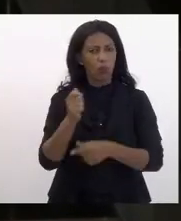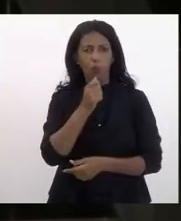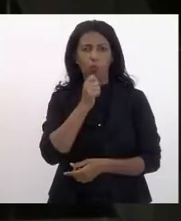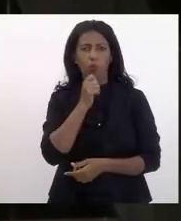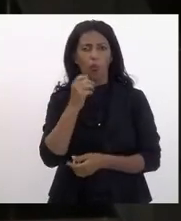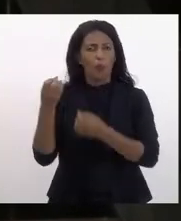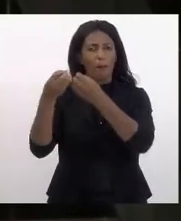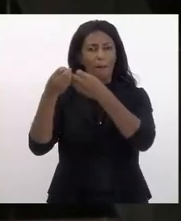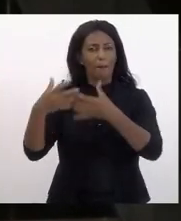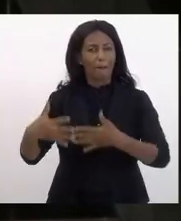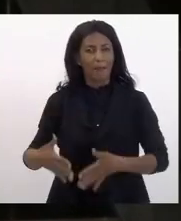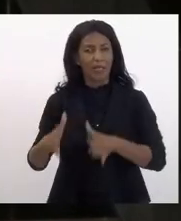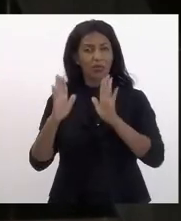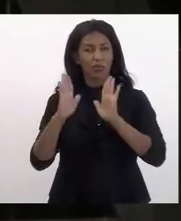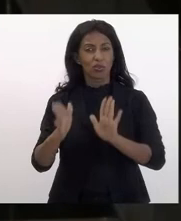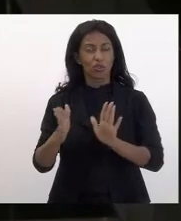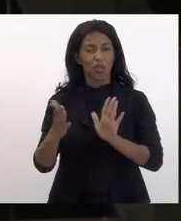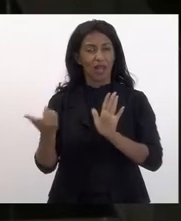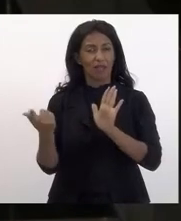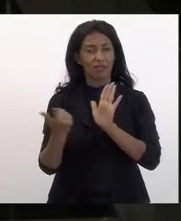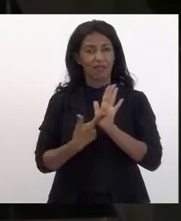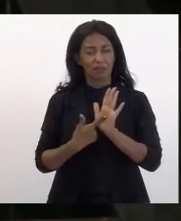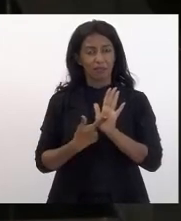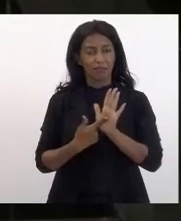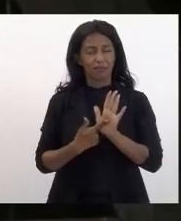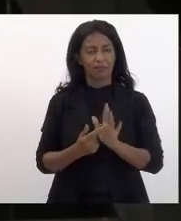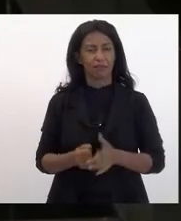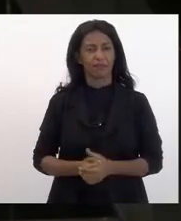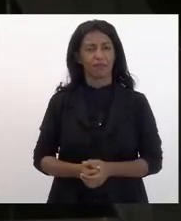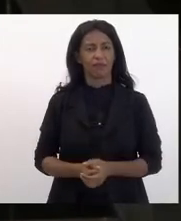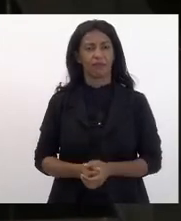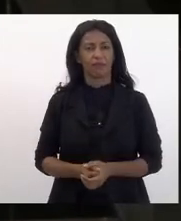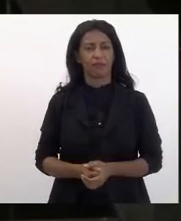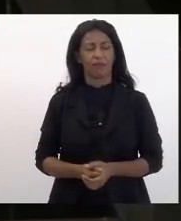O prejuízo já está causado.